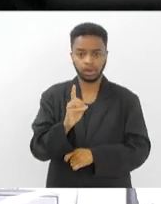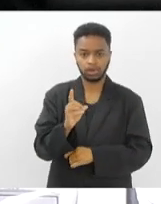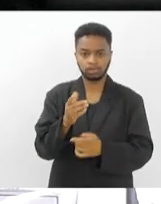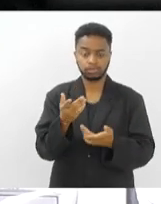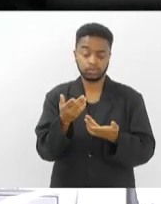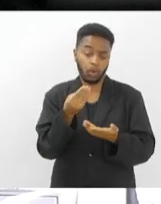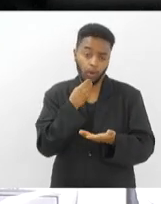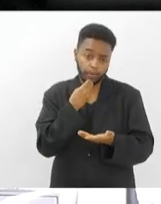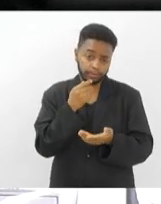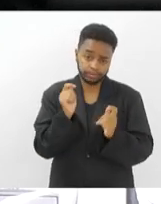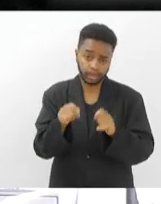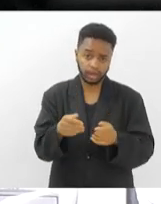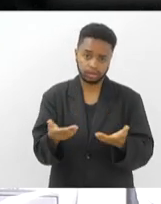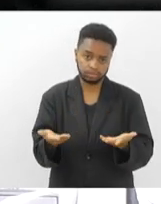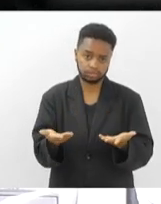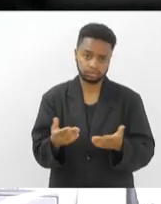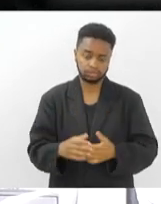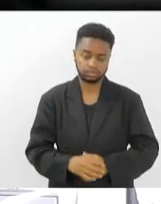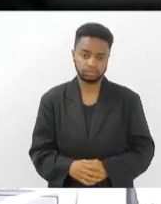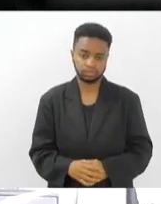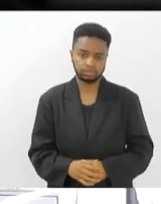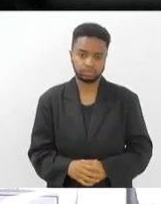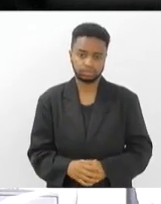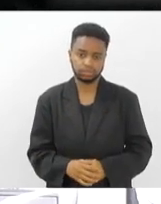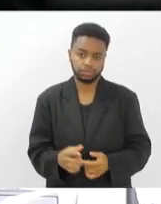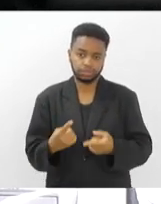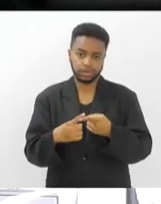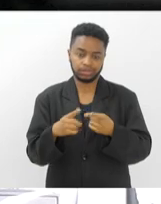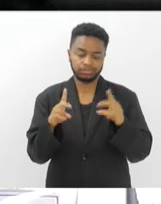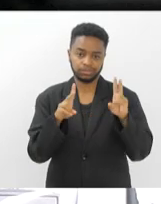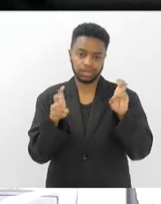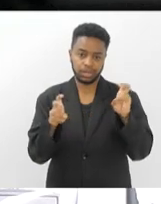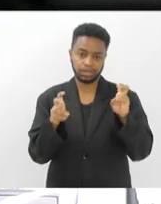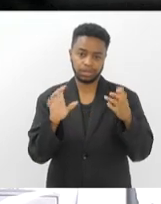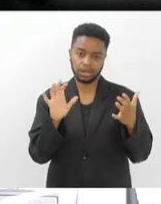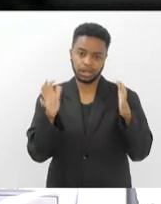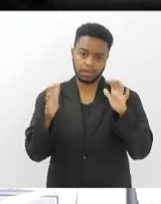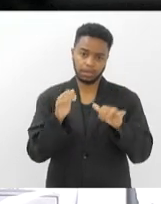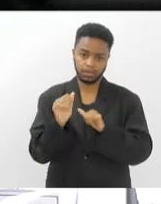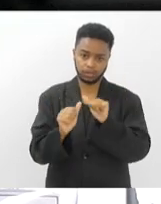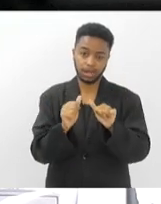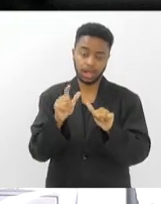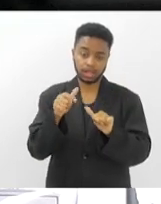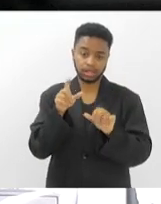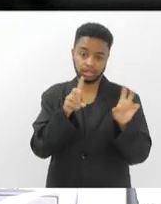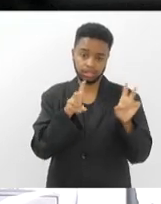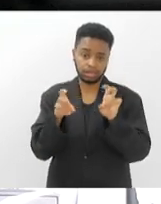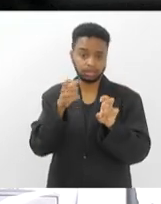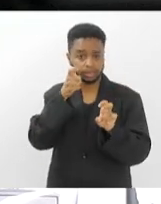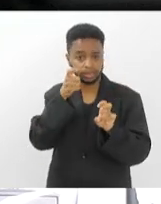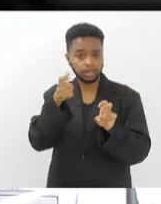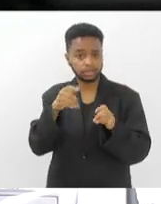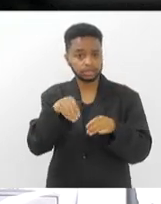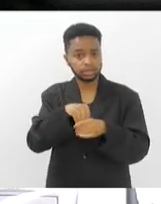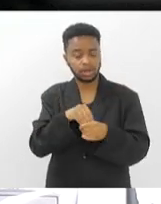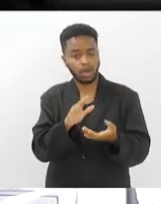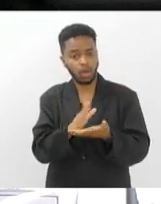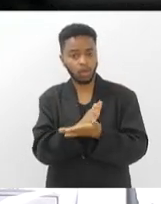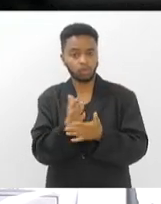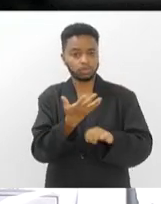como a mudança climática ser um tema interessante em algumas